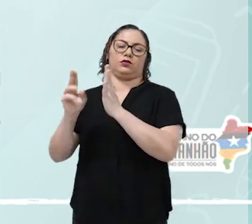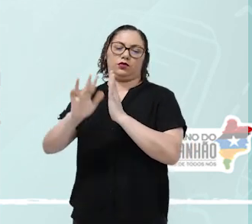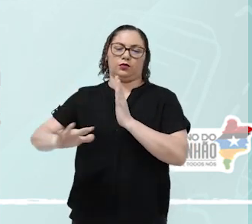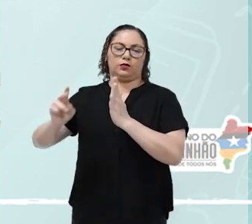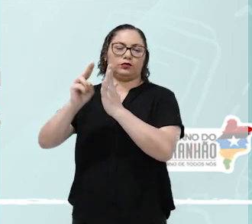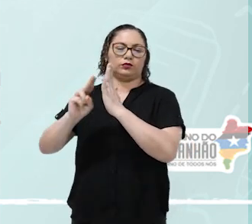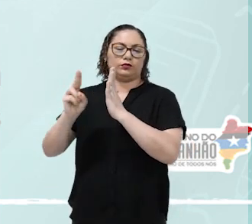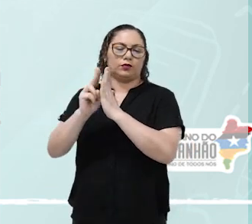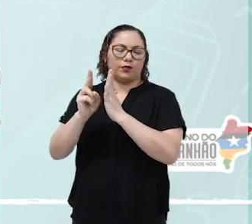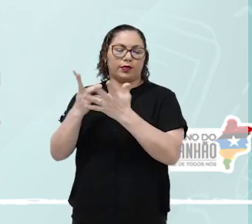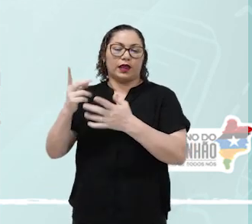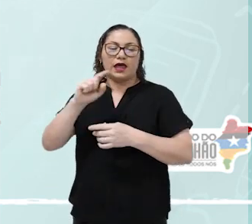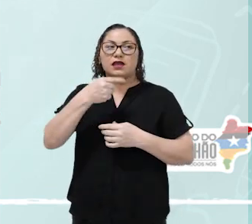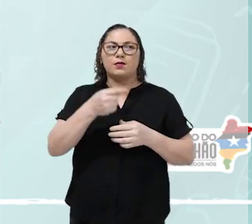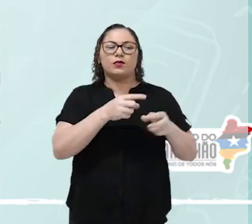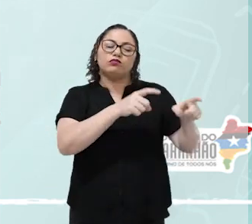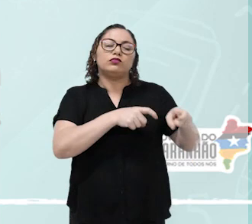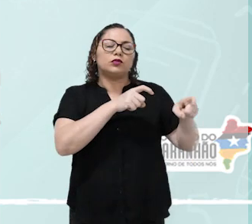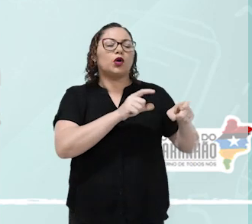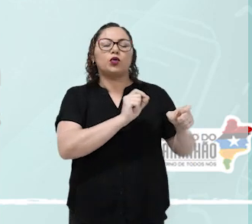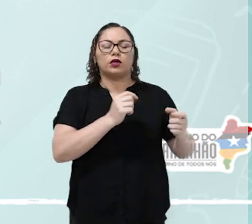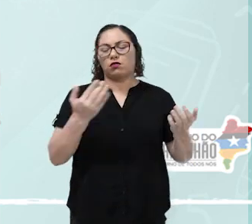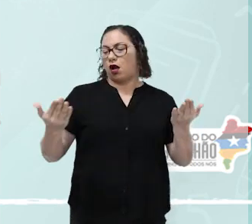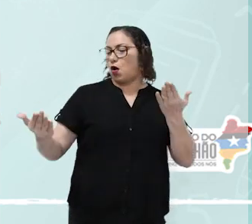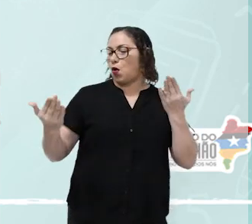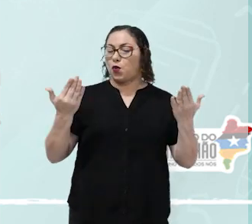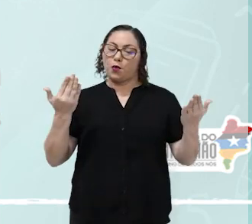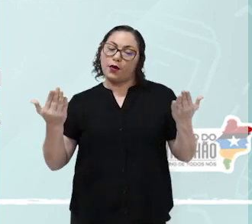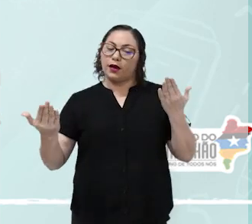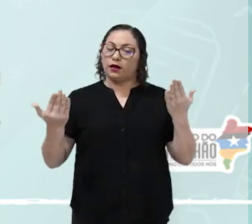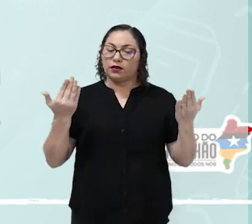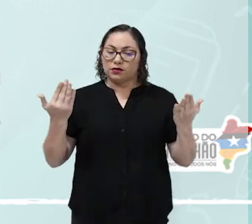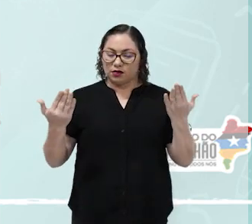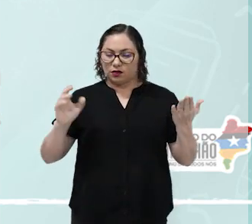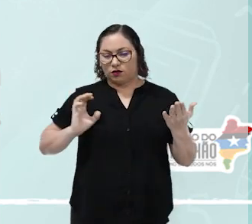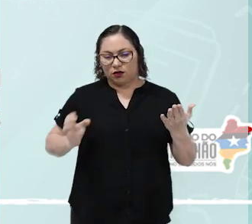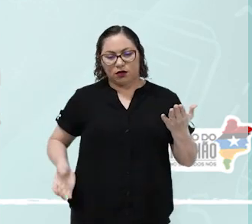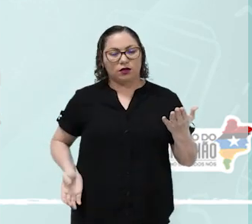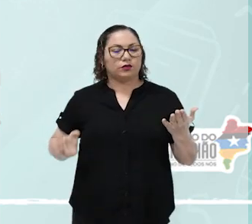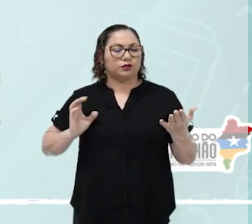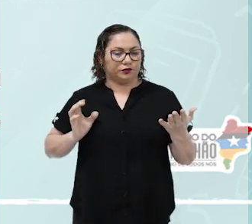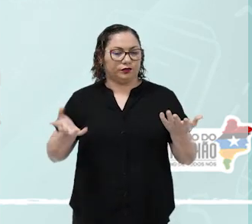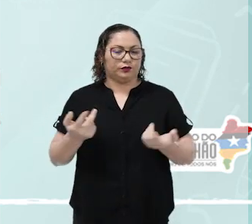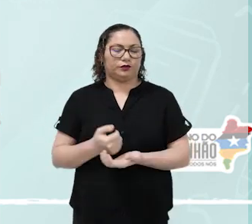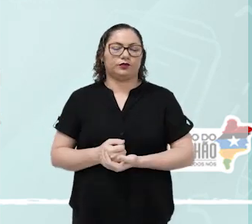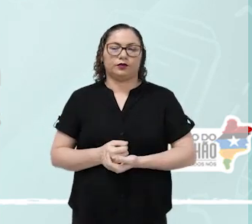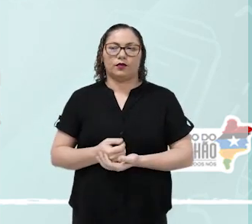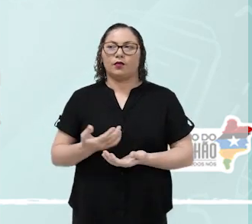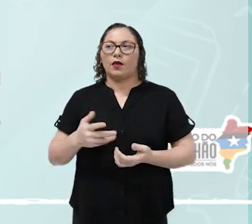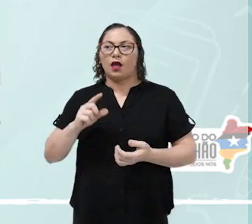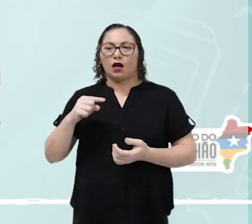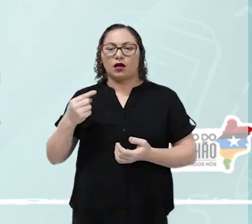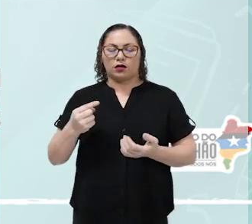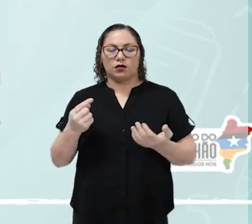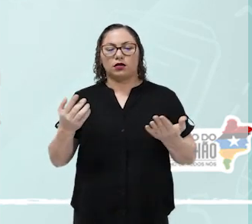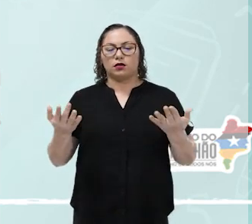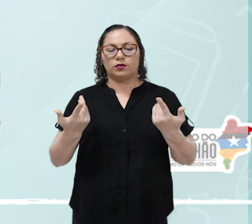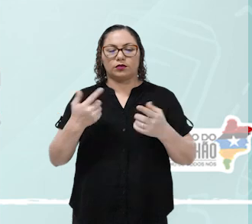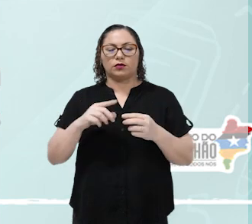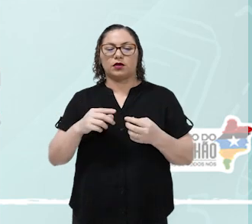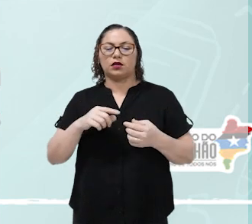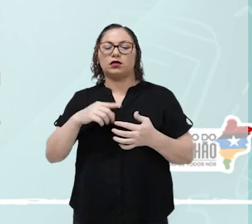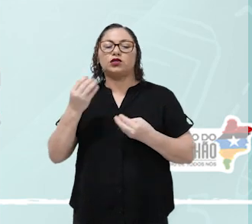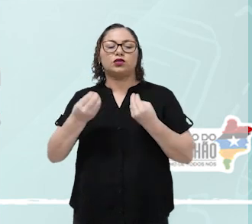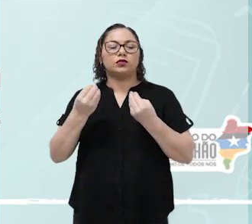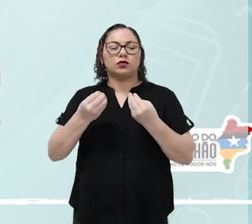vimos o que é espaço rural. Fizemos uma comparação de características entre os dois espaços, a partir, sobretudo,